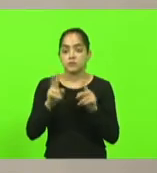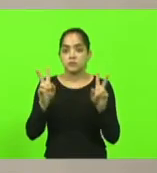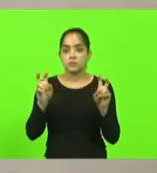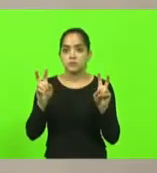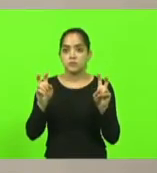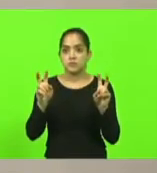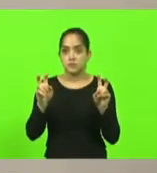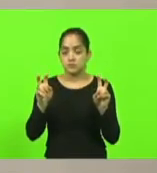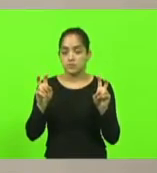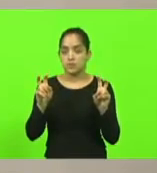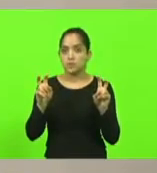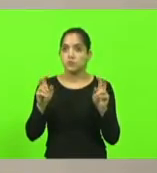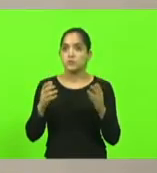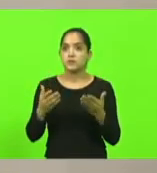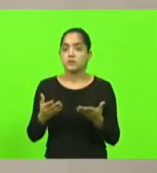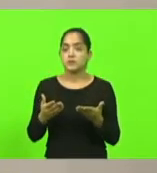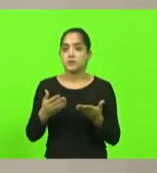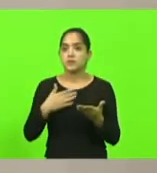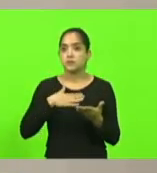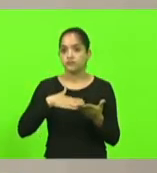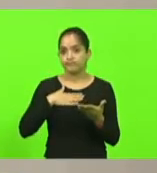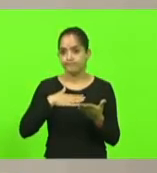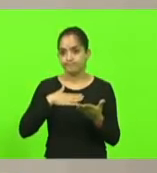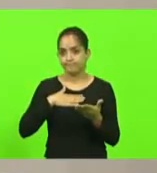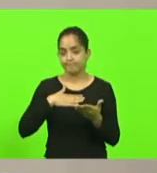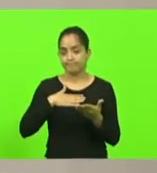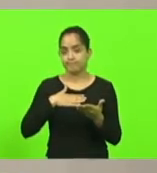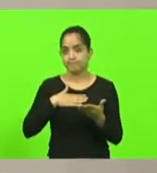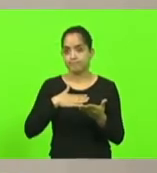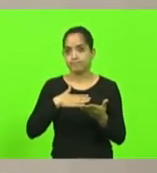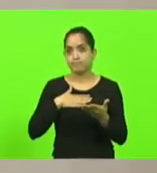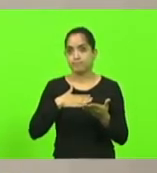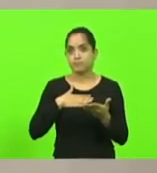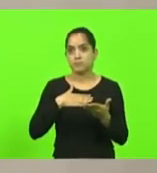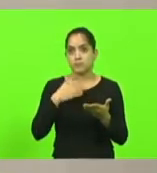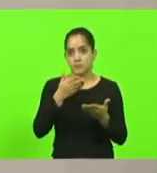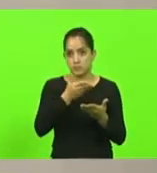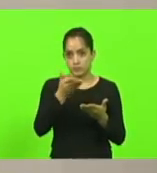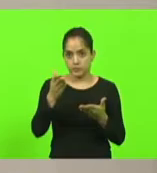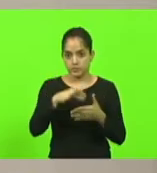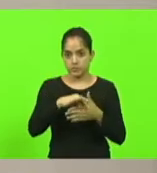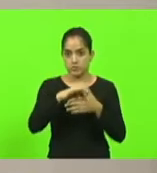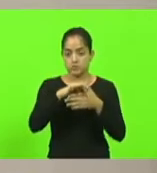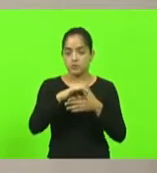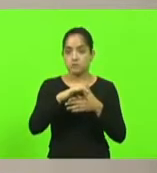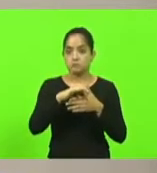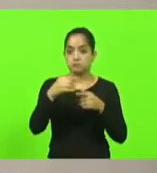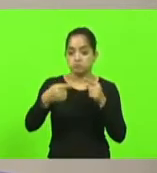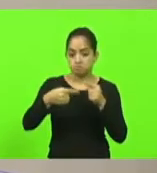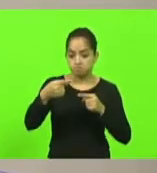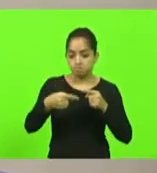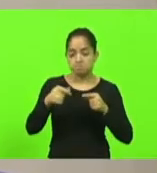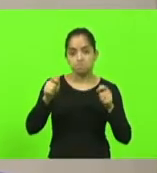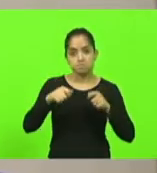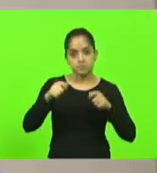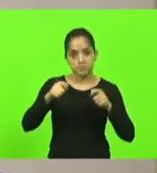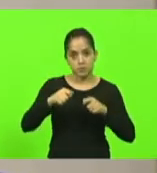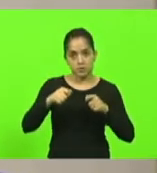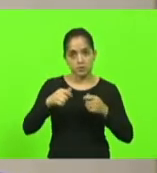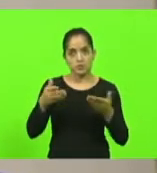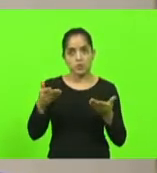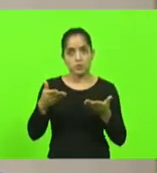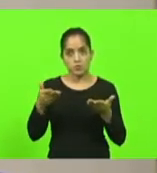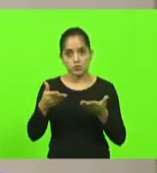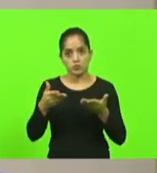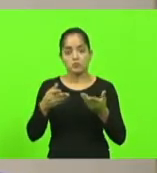extra-pauta que eu gostaria de ouvir os senhores líderes se podemos discutir na tarde de hoje. O